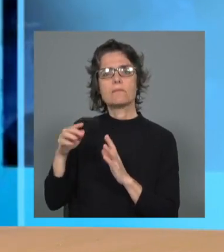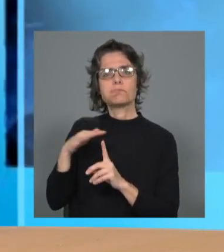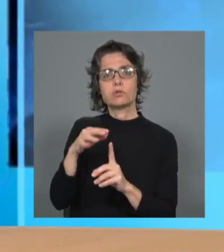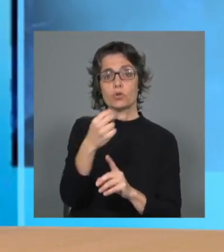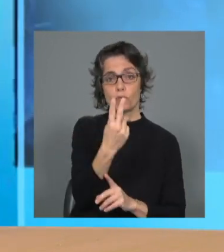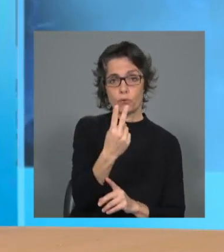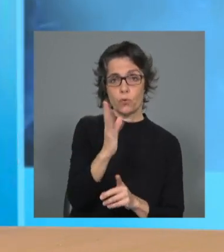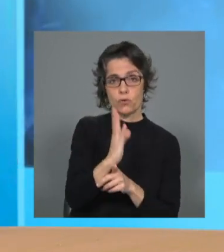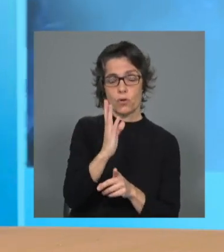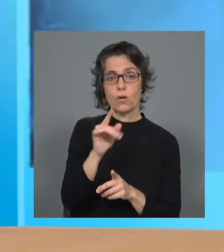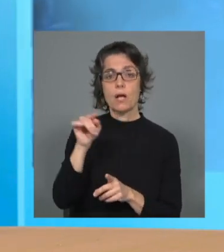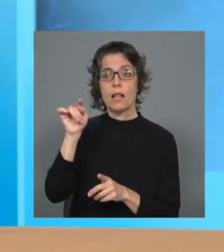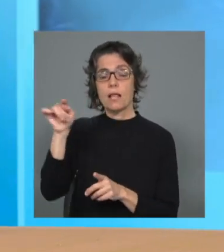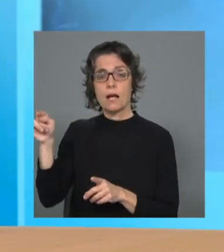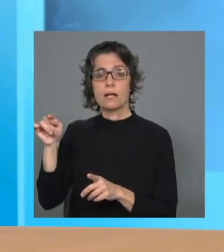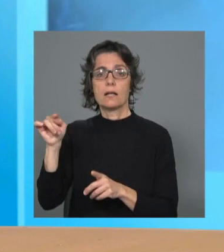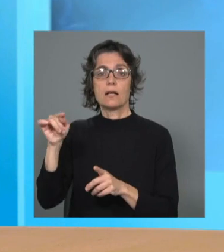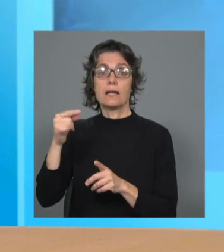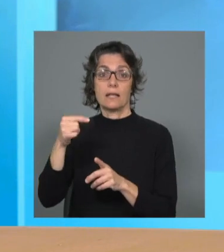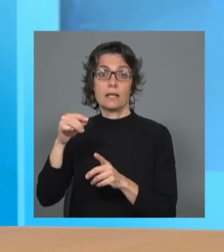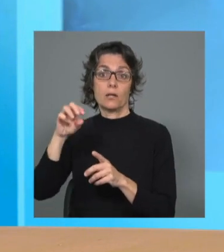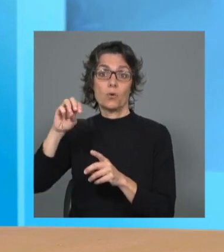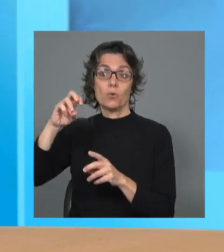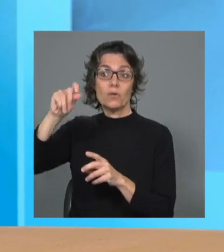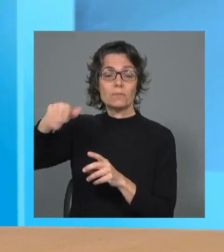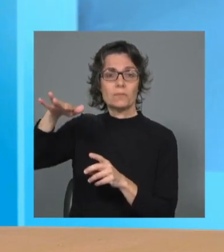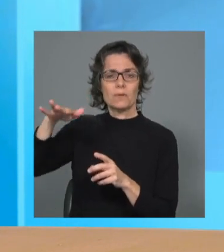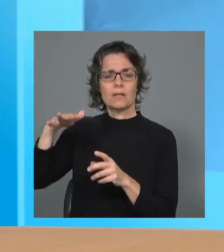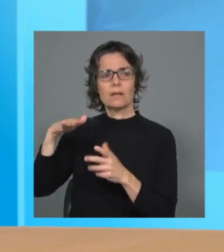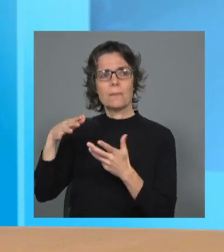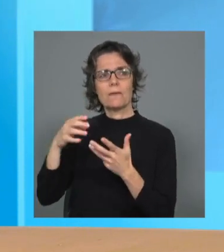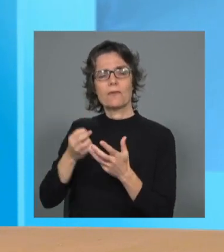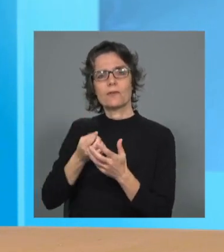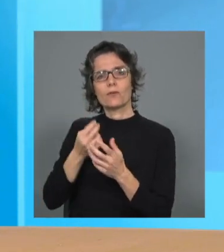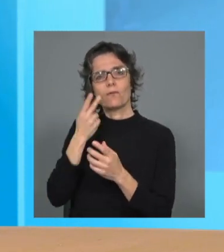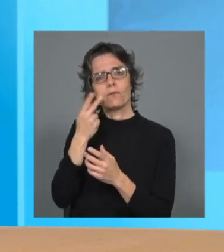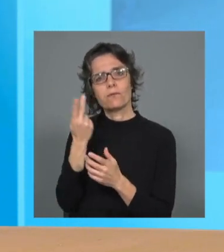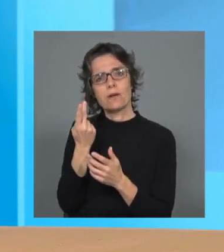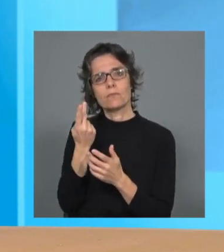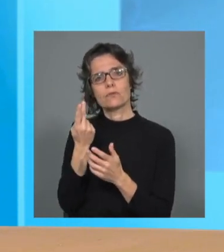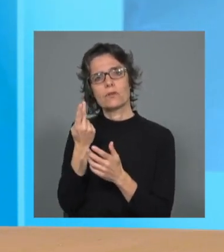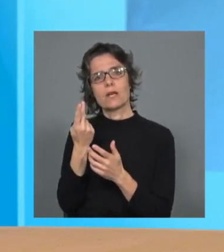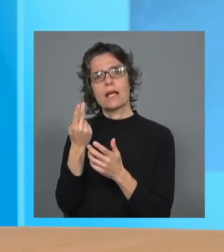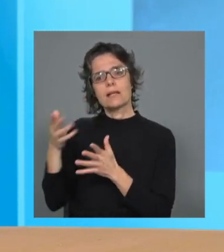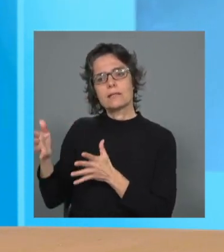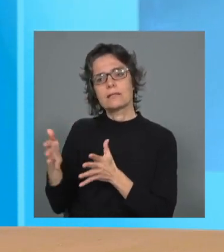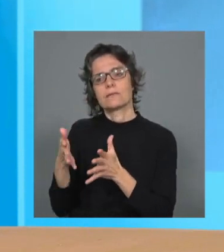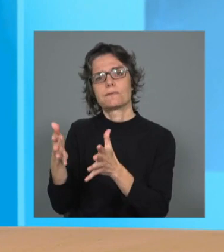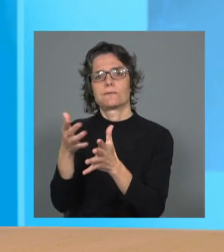em todas as paróquias. Ou seja, vive-se intensamente a paixão, de facto. Todas as paróquias celebram a Via Sacra